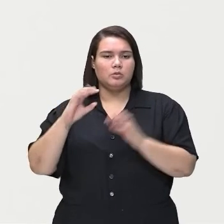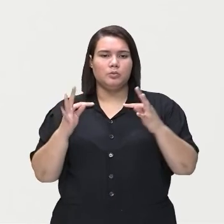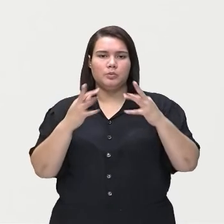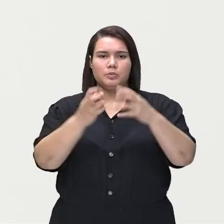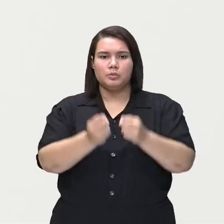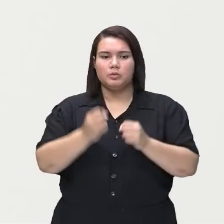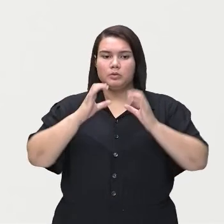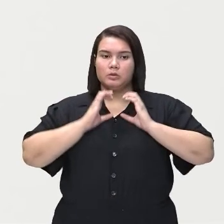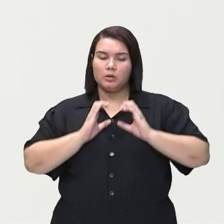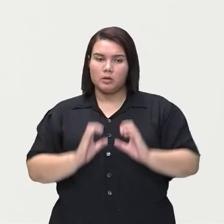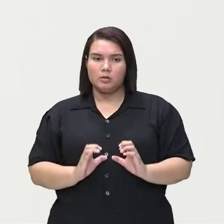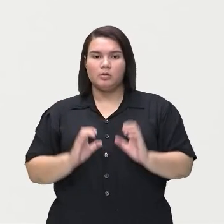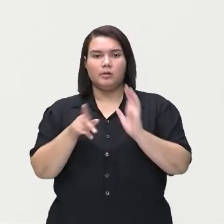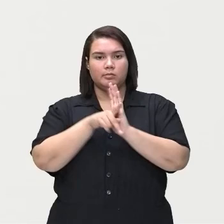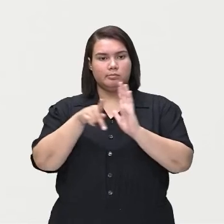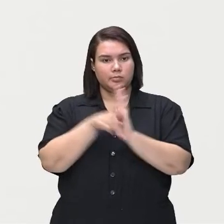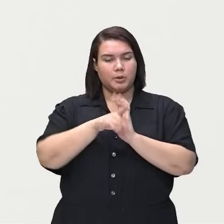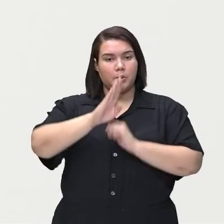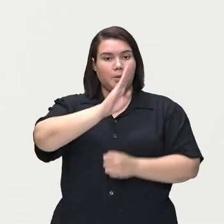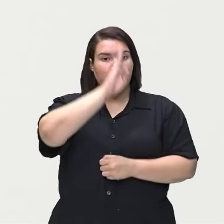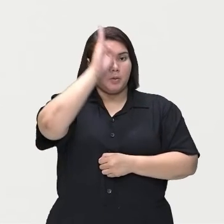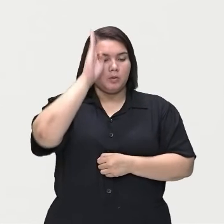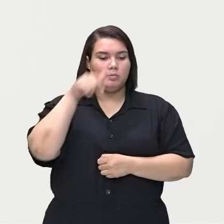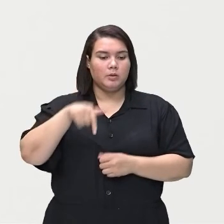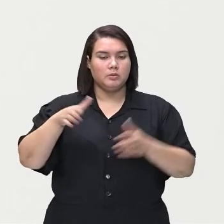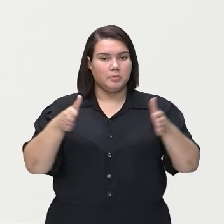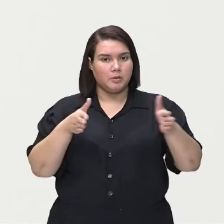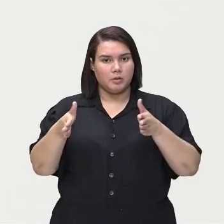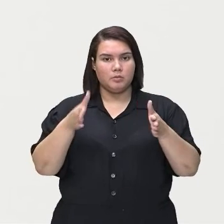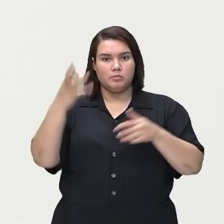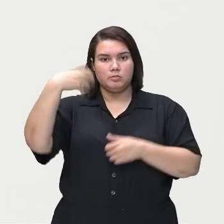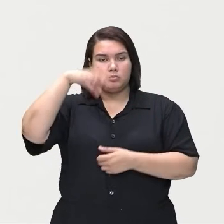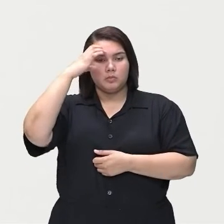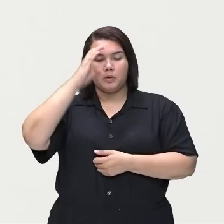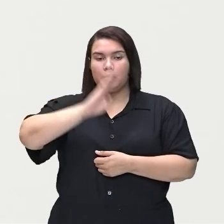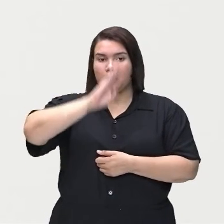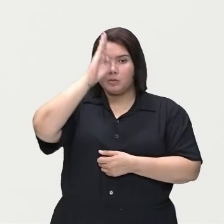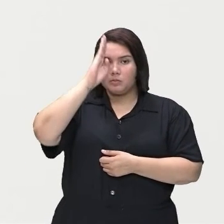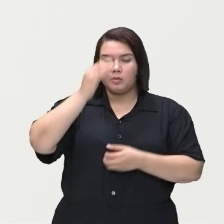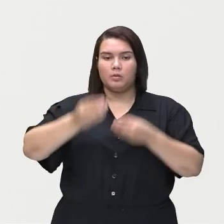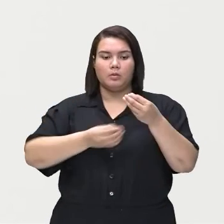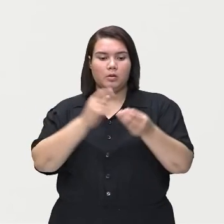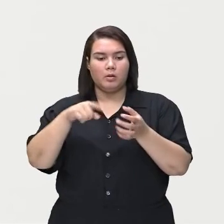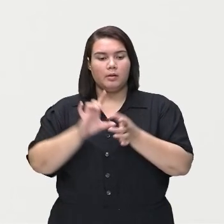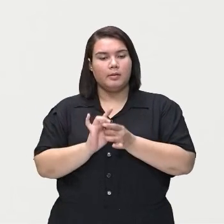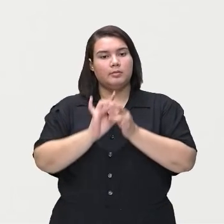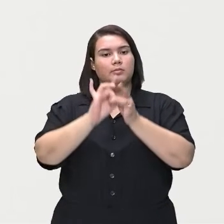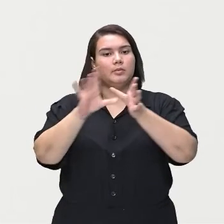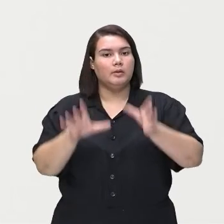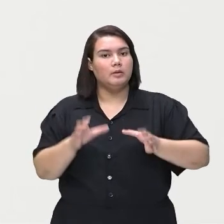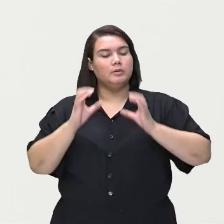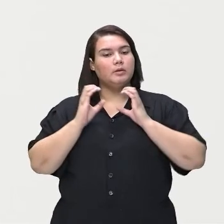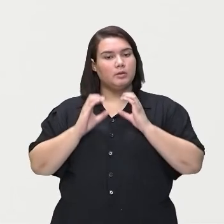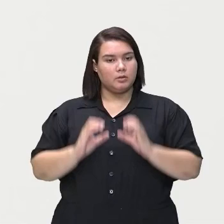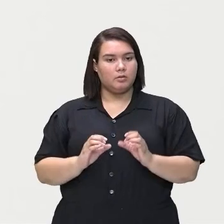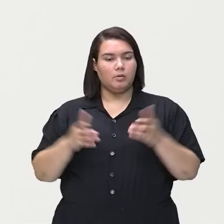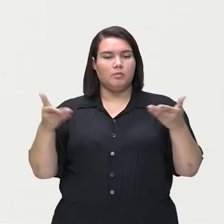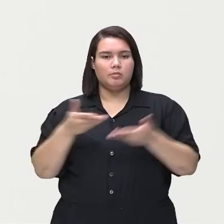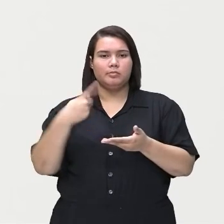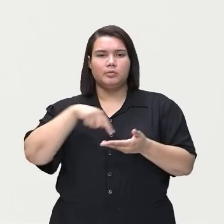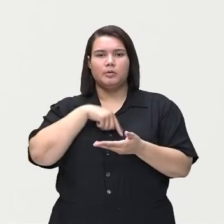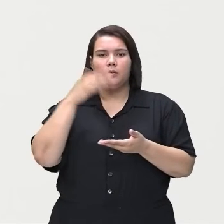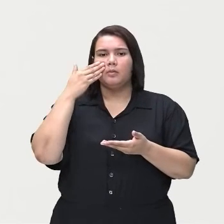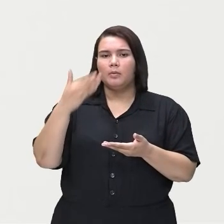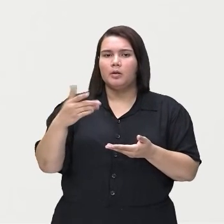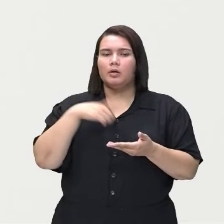os cidadãos de Roma, do Império Romano. A ideia de conceder a cidadania, hoje quando vem um estrangeiro